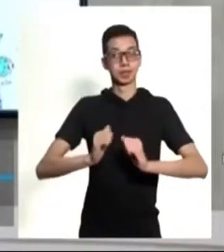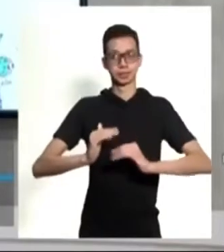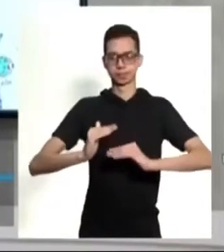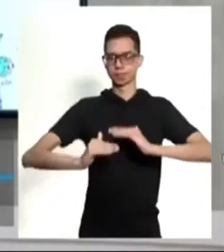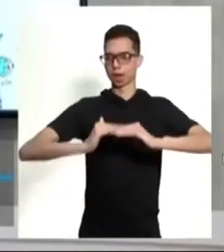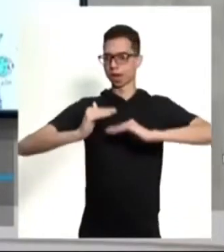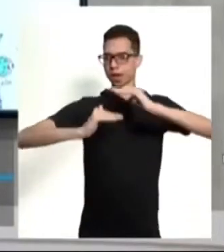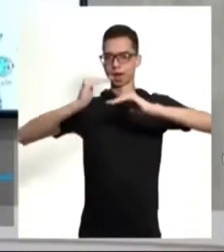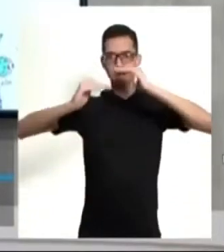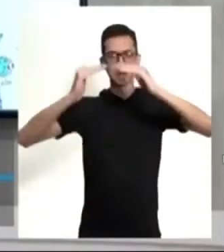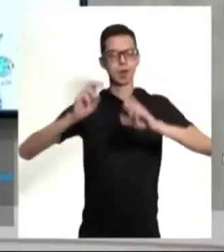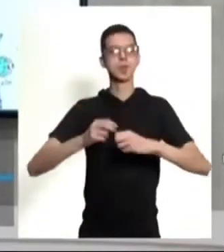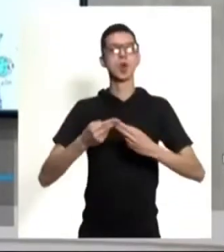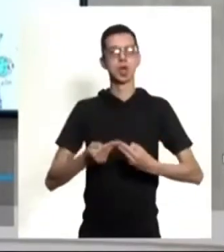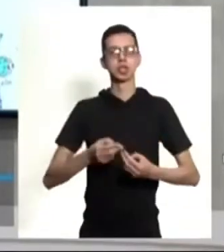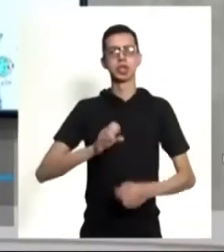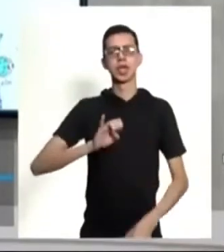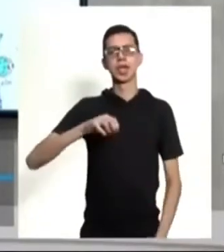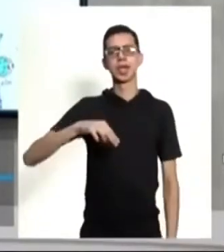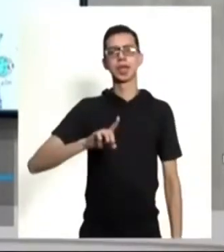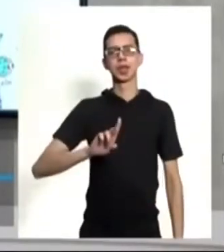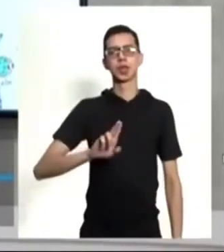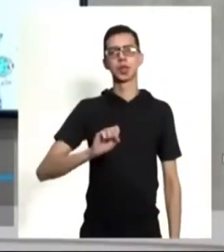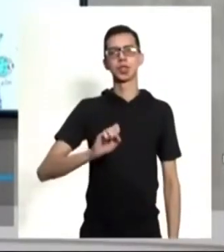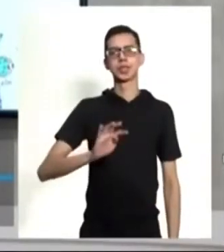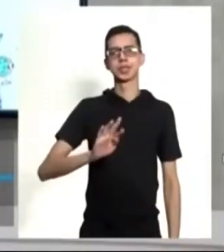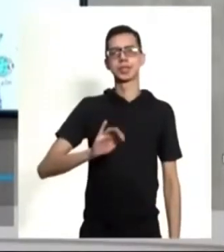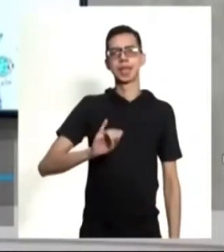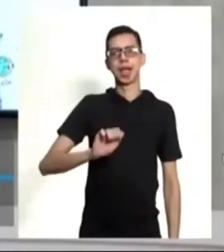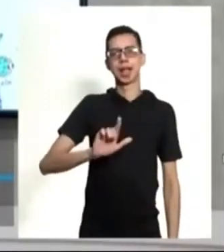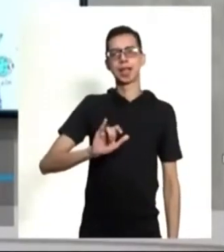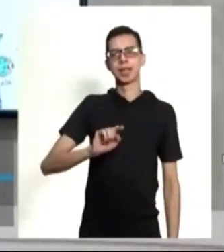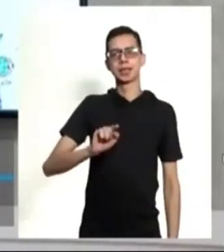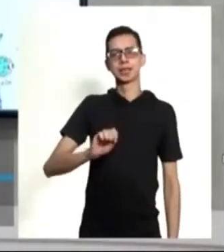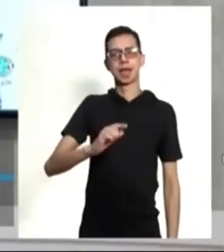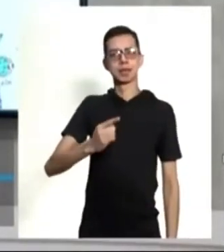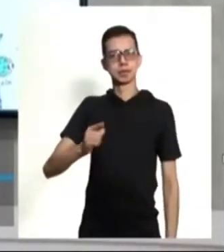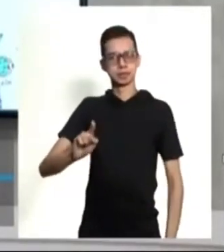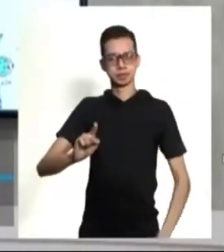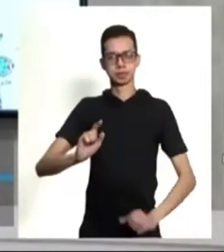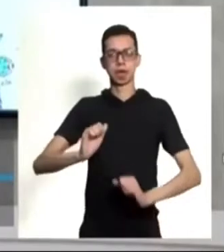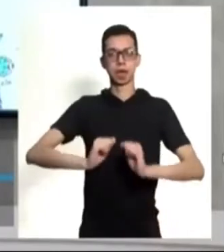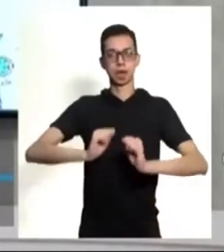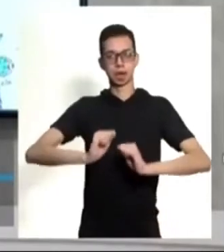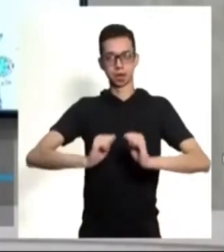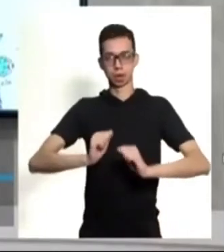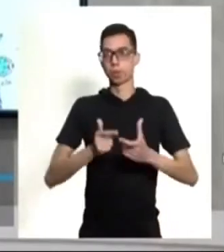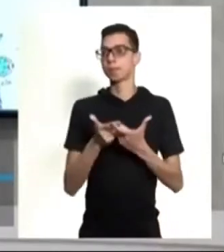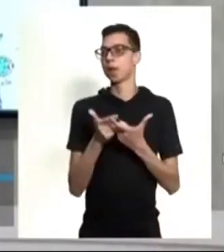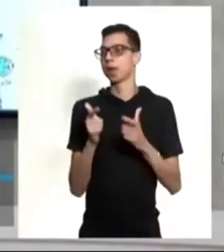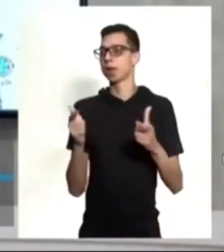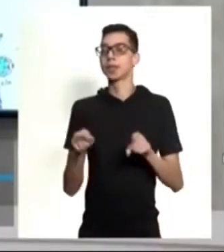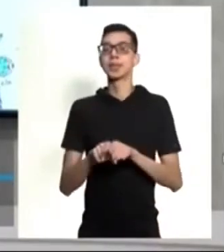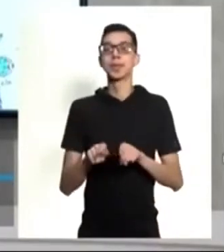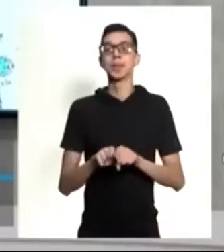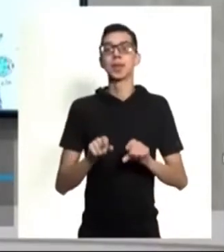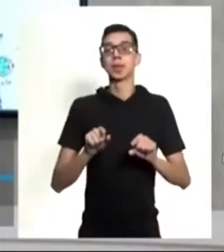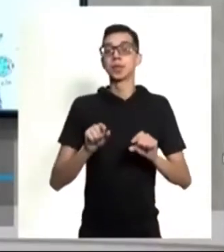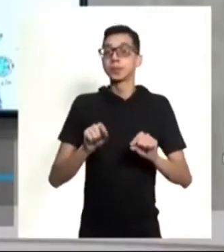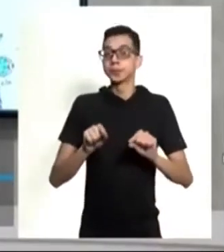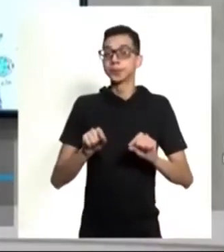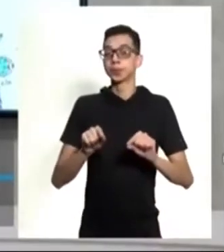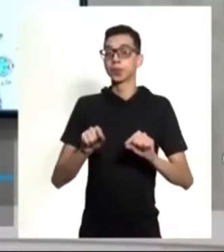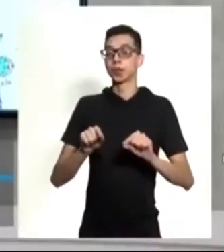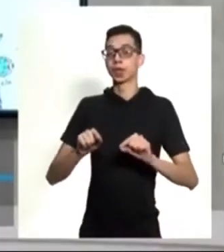isso que a industrialização e a urbanização têm uma relação muito profunda. Então, nesse